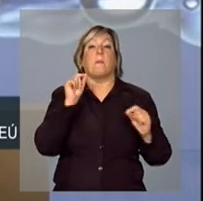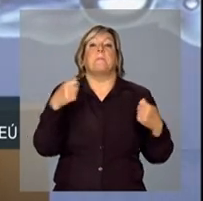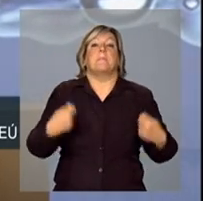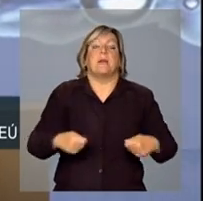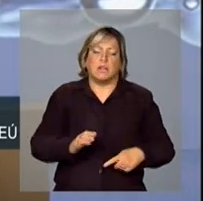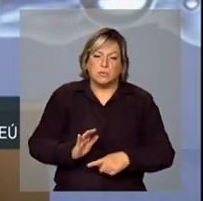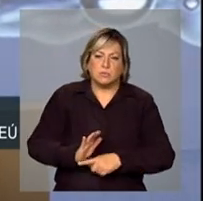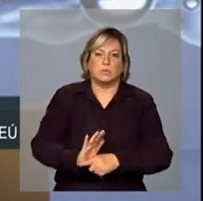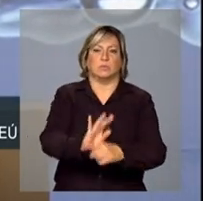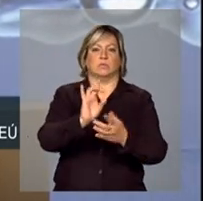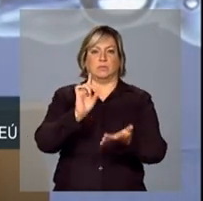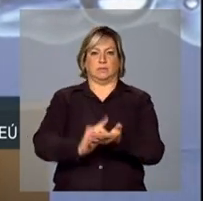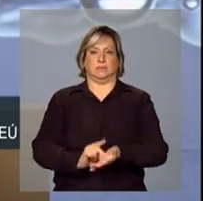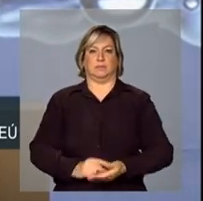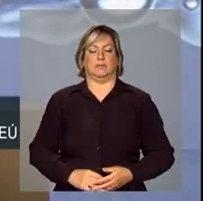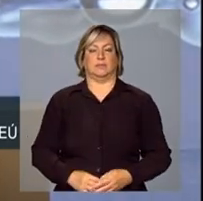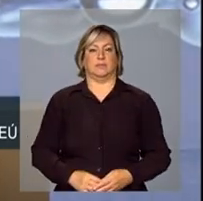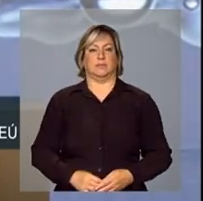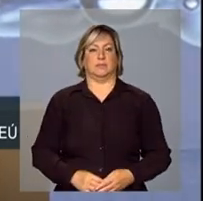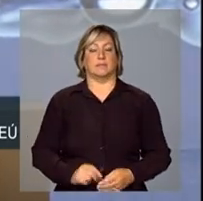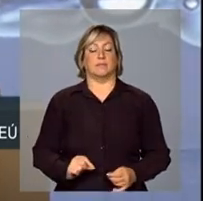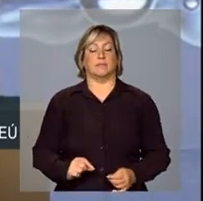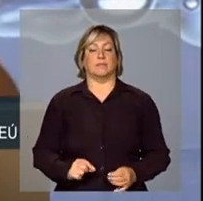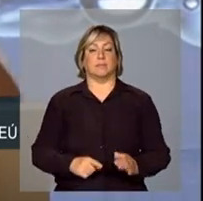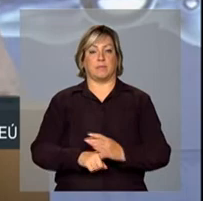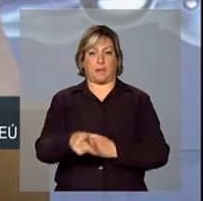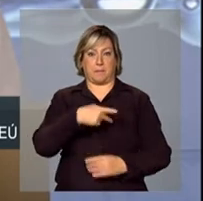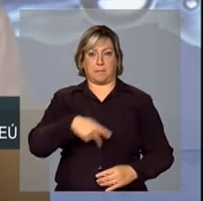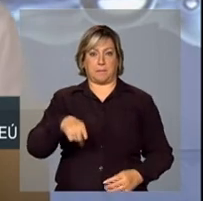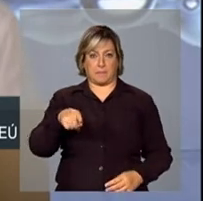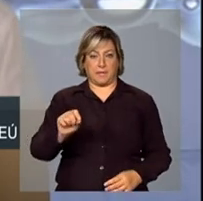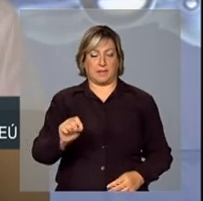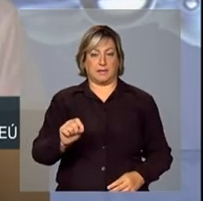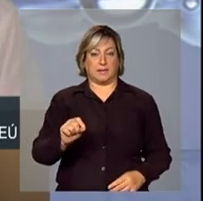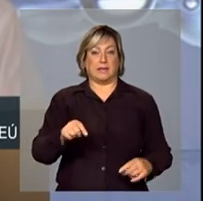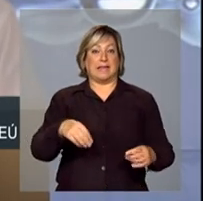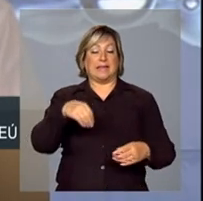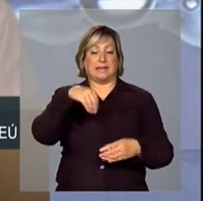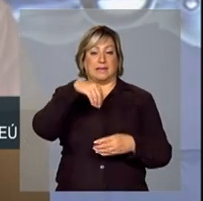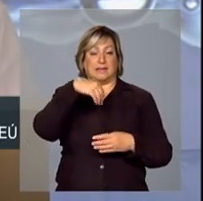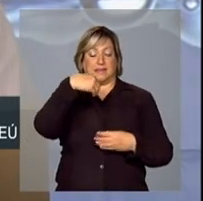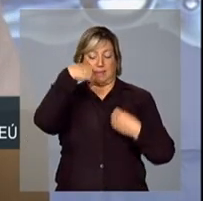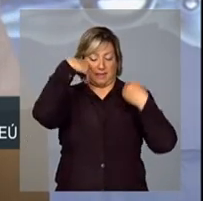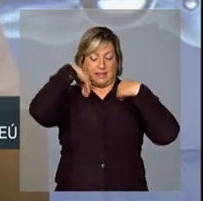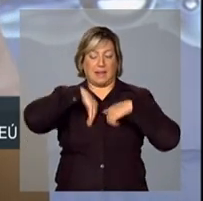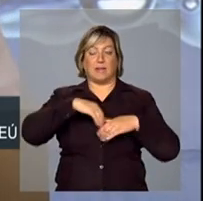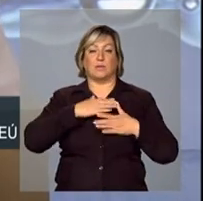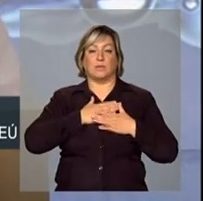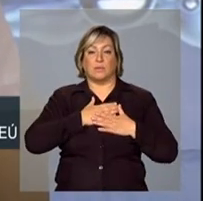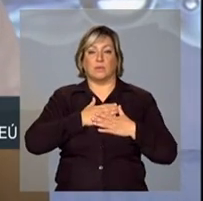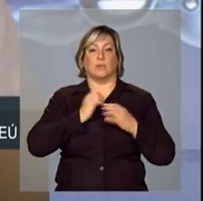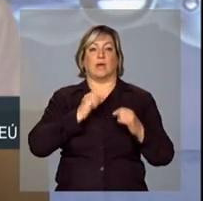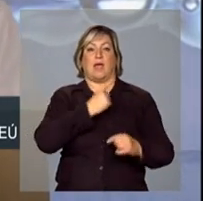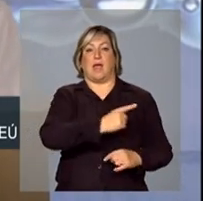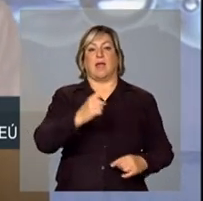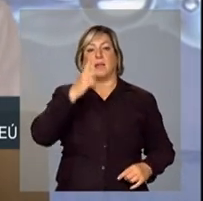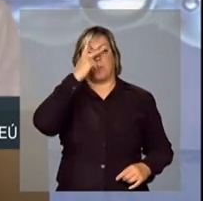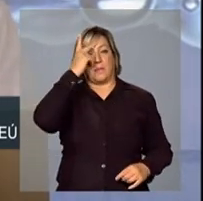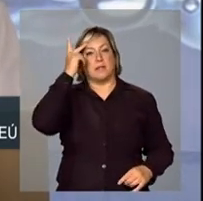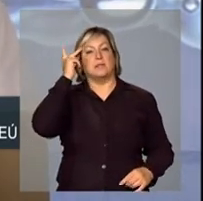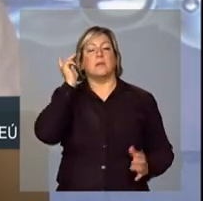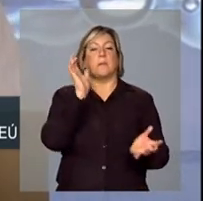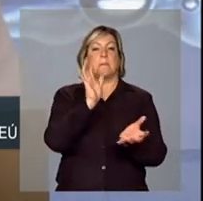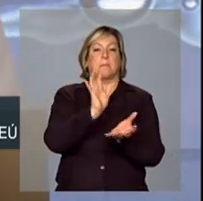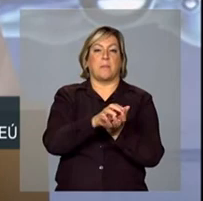sertaneja. Presidenta, dentro de cada pernambucano, dentro de cada